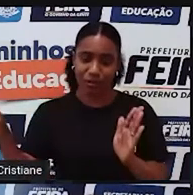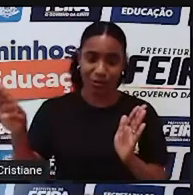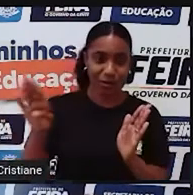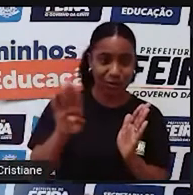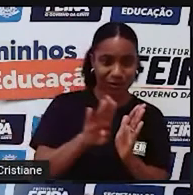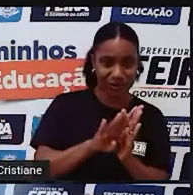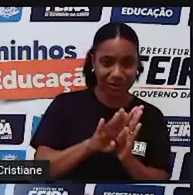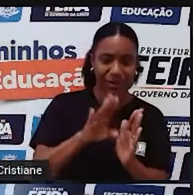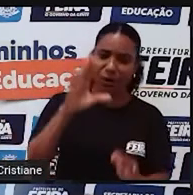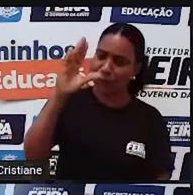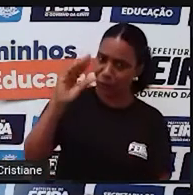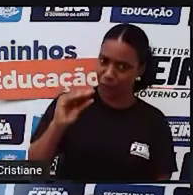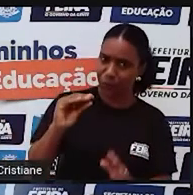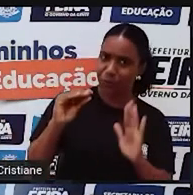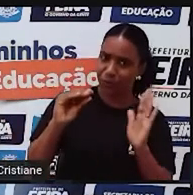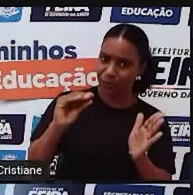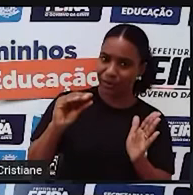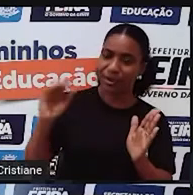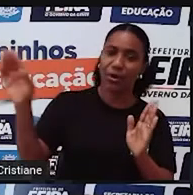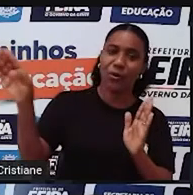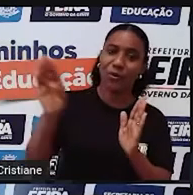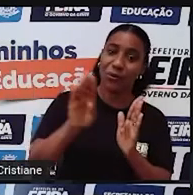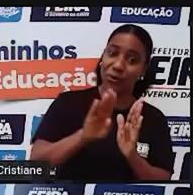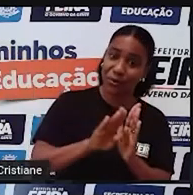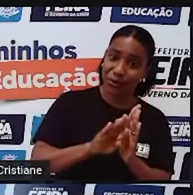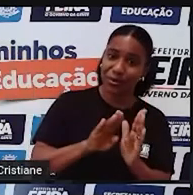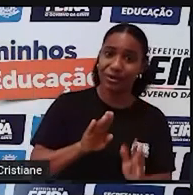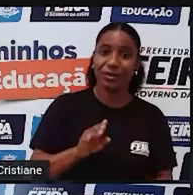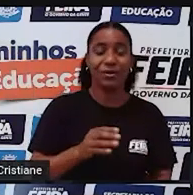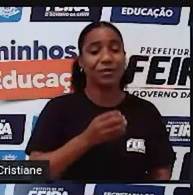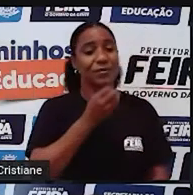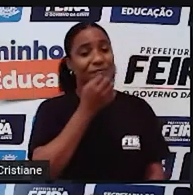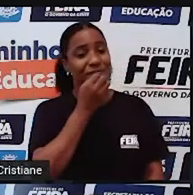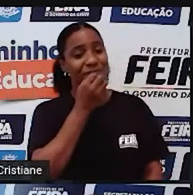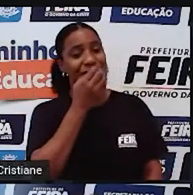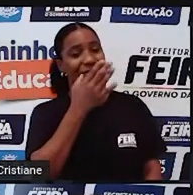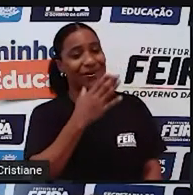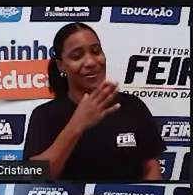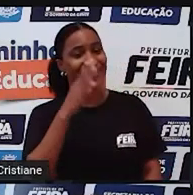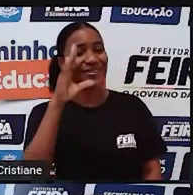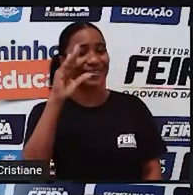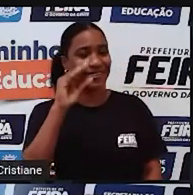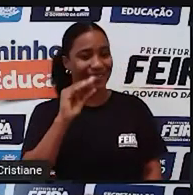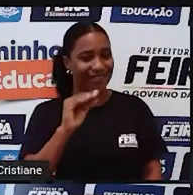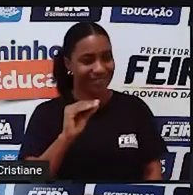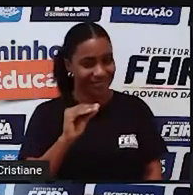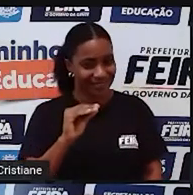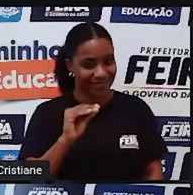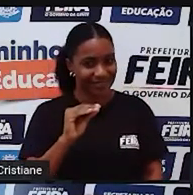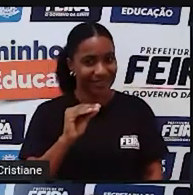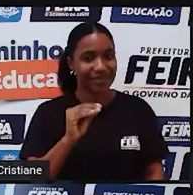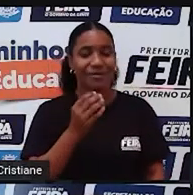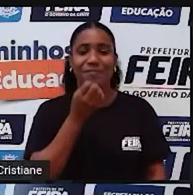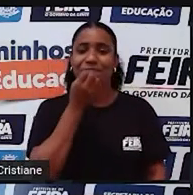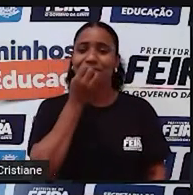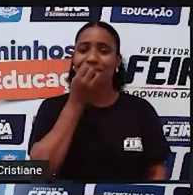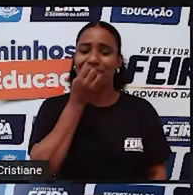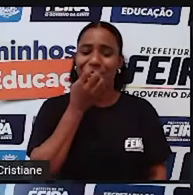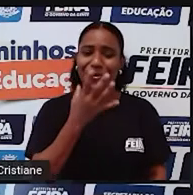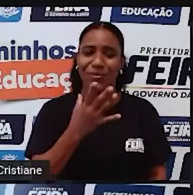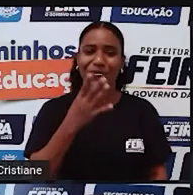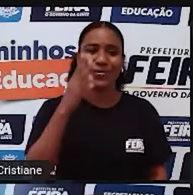conversação, como disse o Vidal, nós utilizamos a expressão good even. Good even é